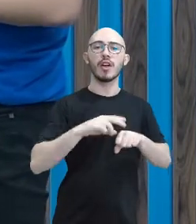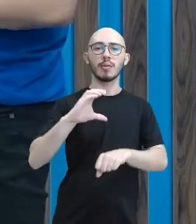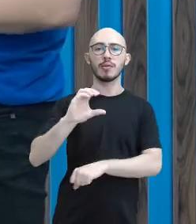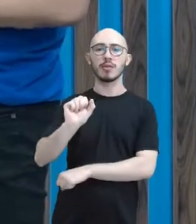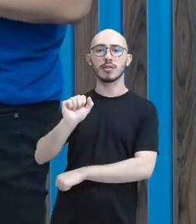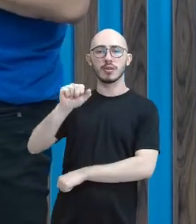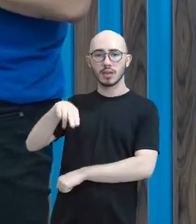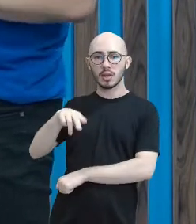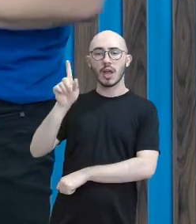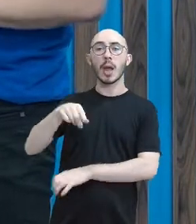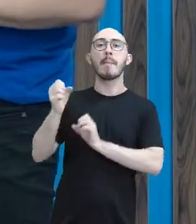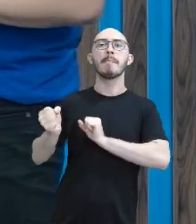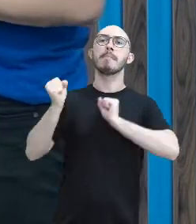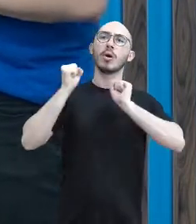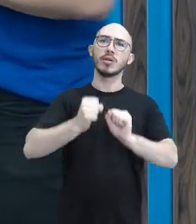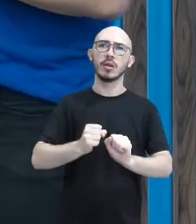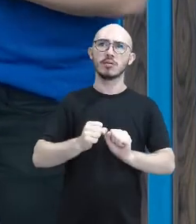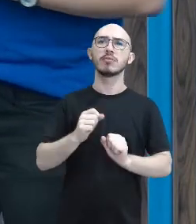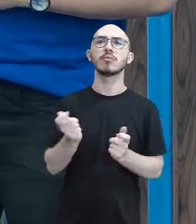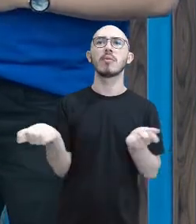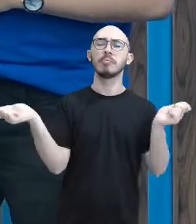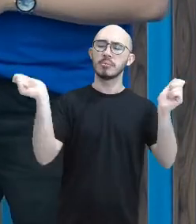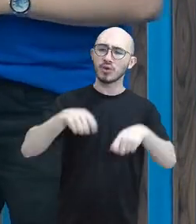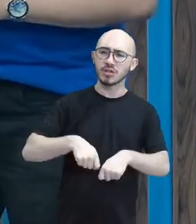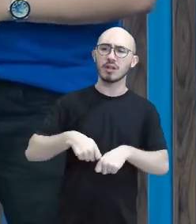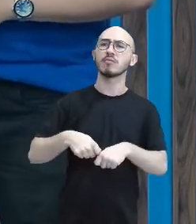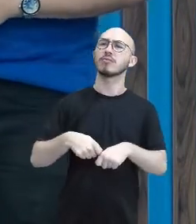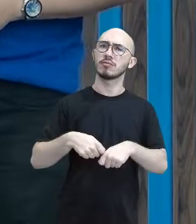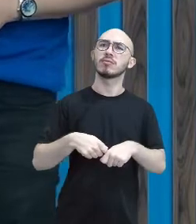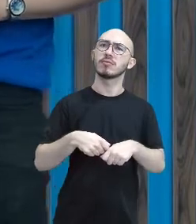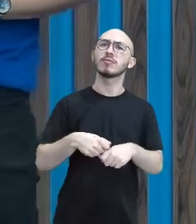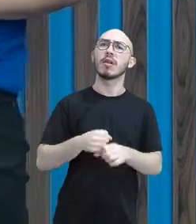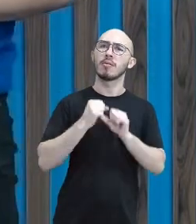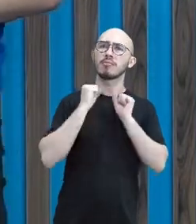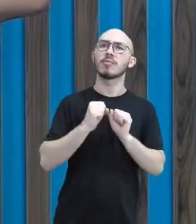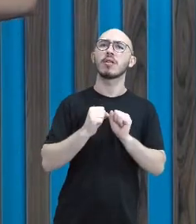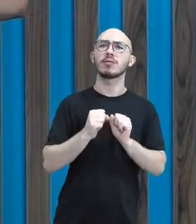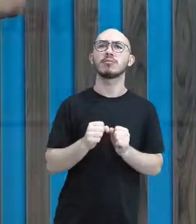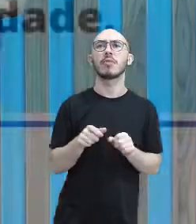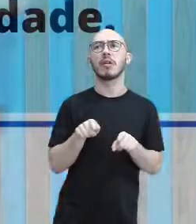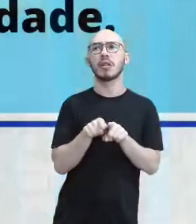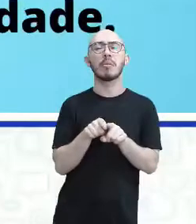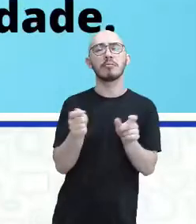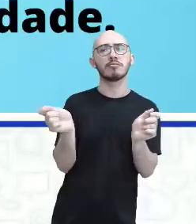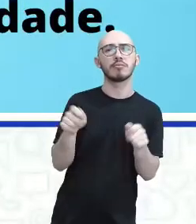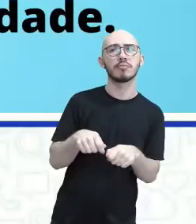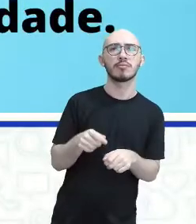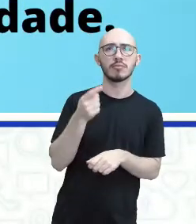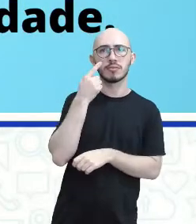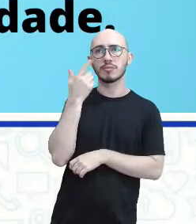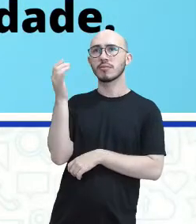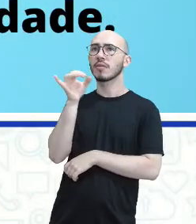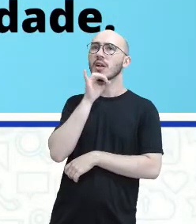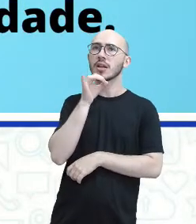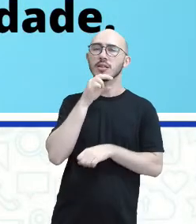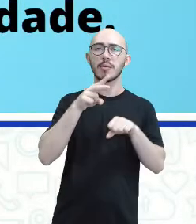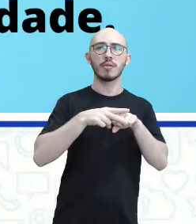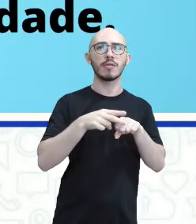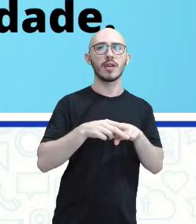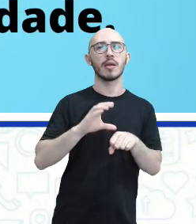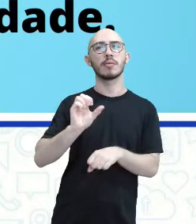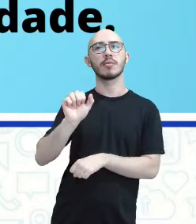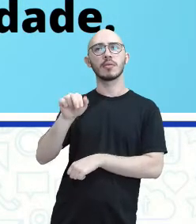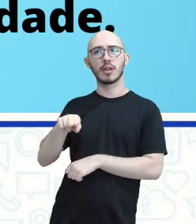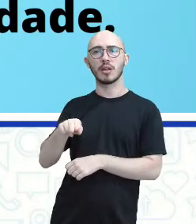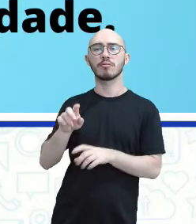a possibilidade, a habilidade, permissão e também probabilidade. Vamos ver isso aqui juntos. Exemplos do verbo can na oração. Can